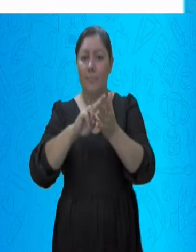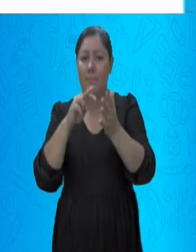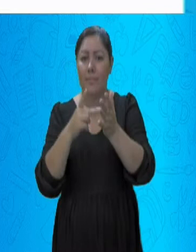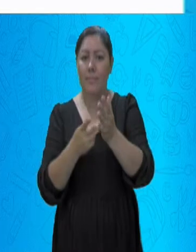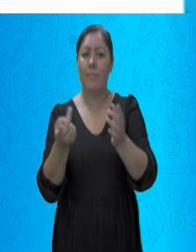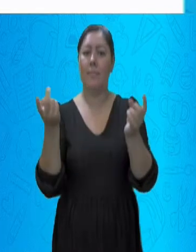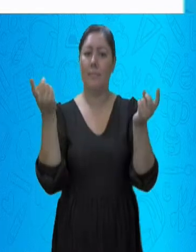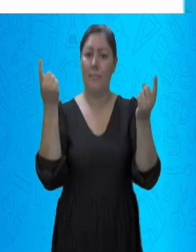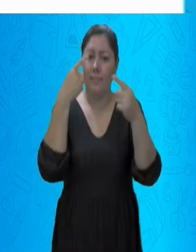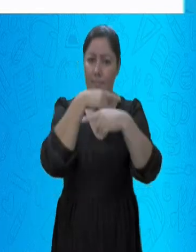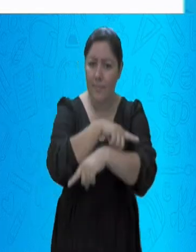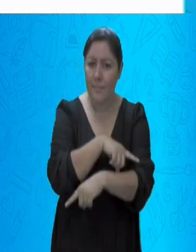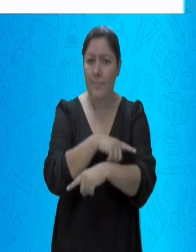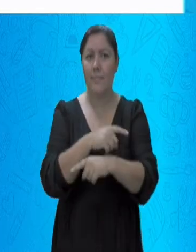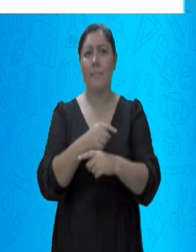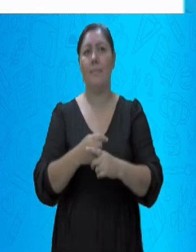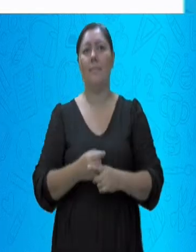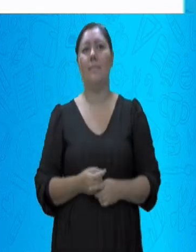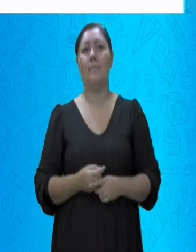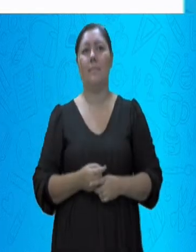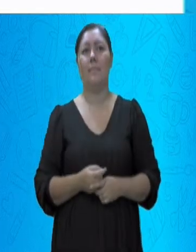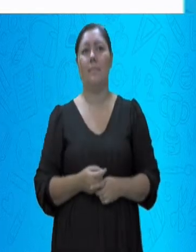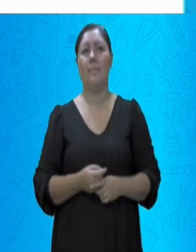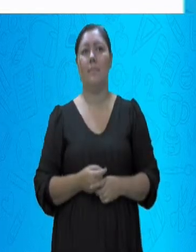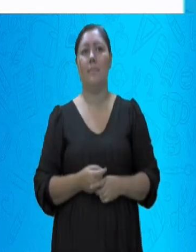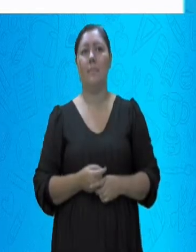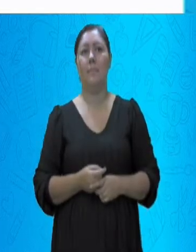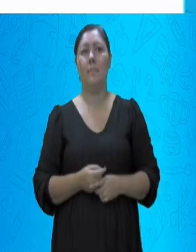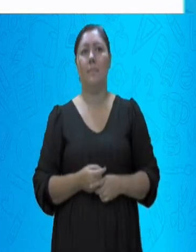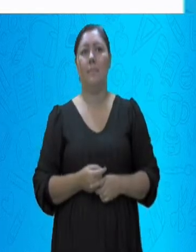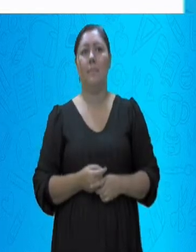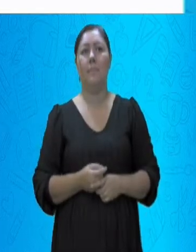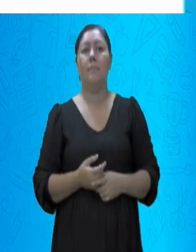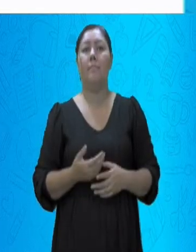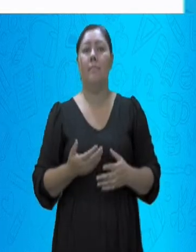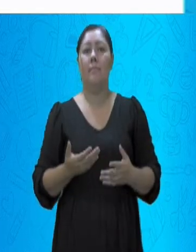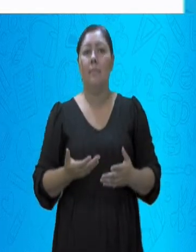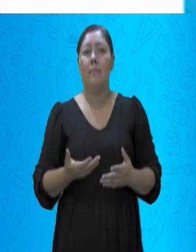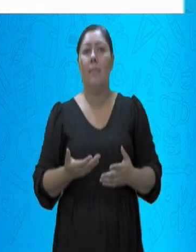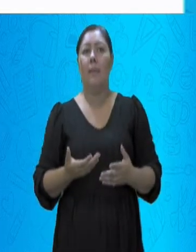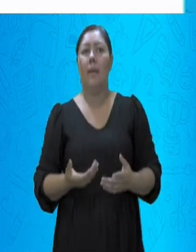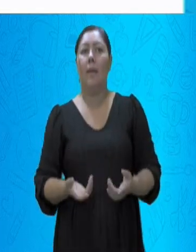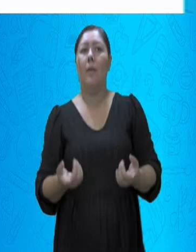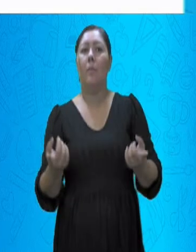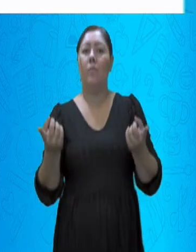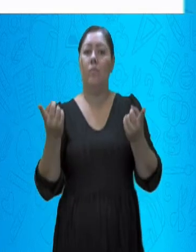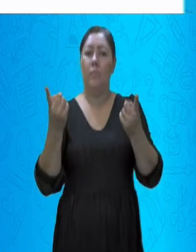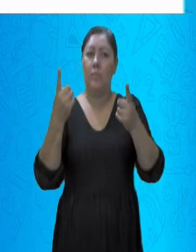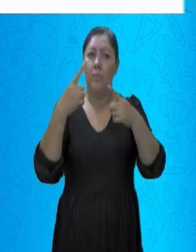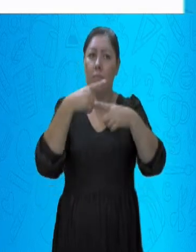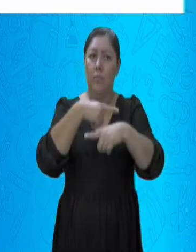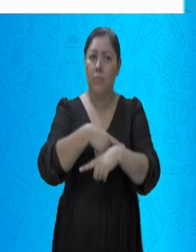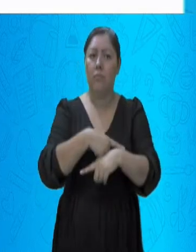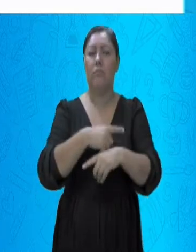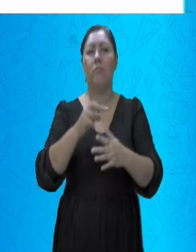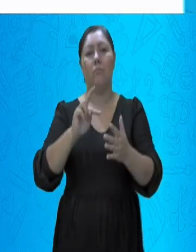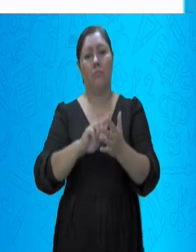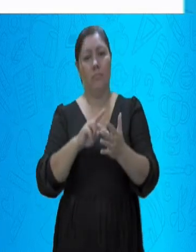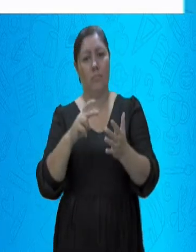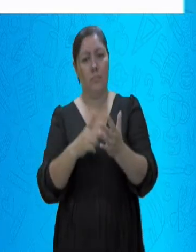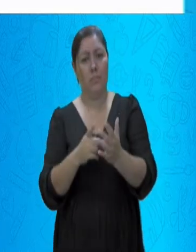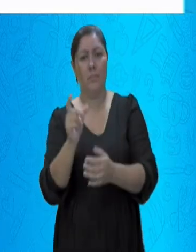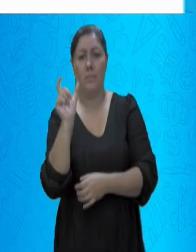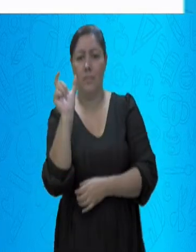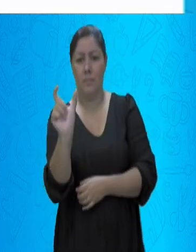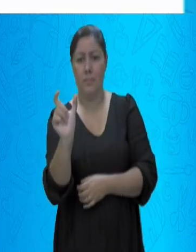significado oposto da determinada palavra. Isso é exatamente o contrário do que uma